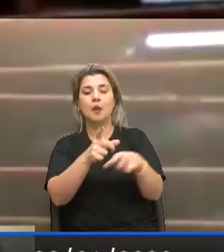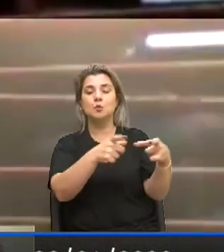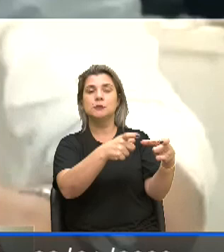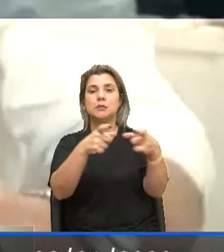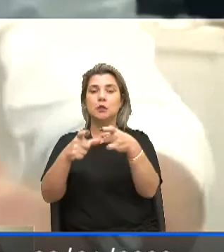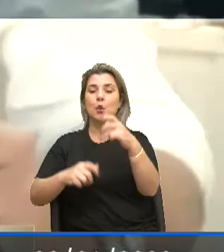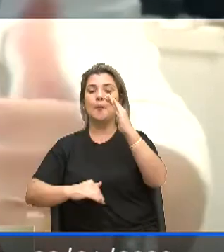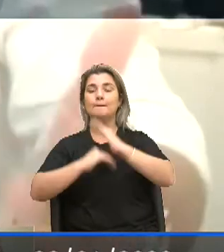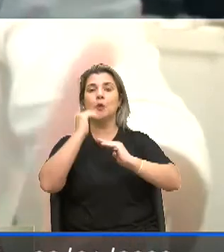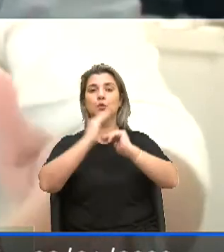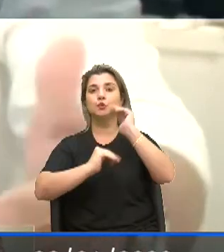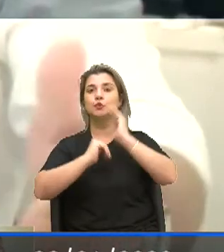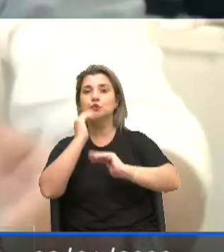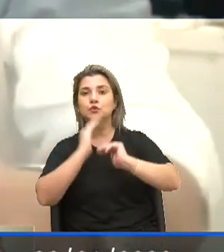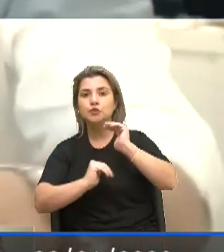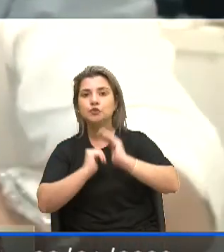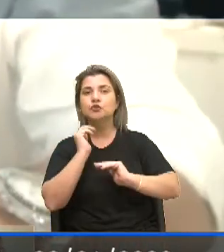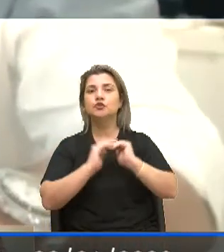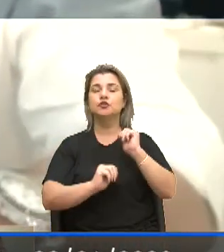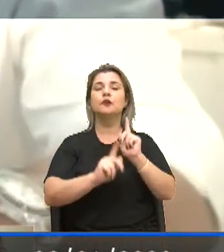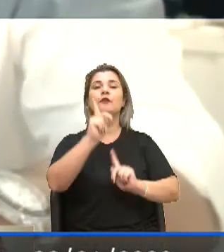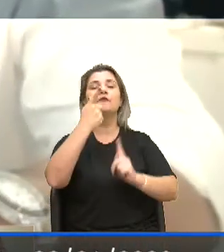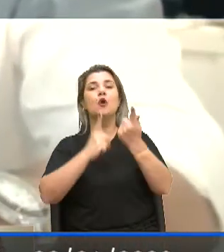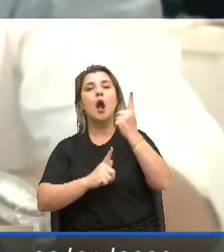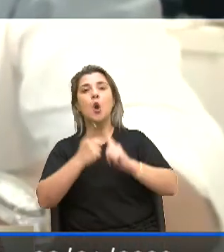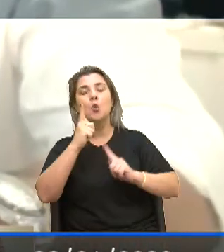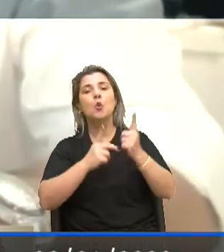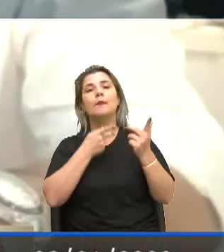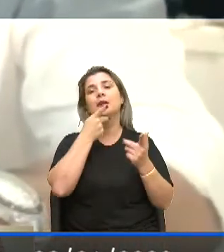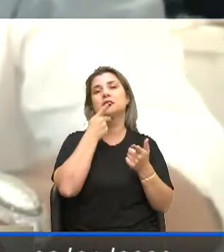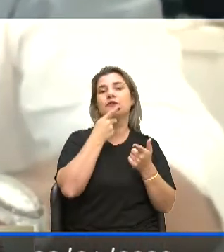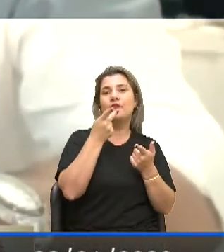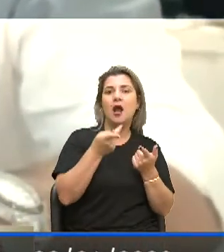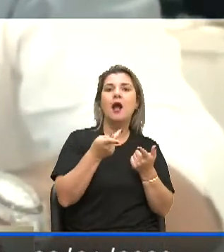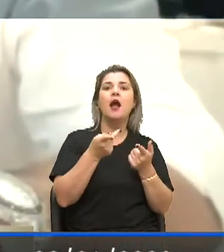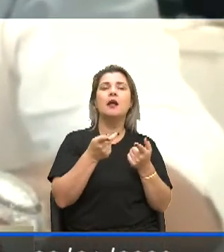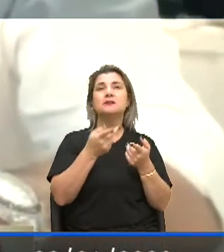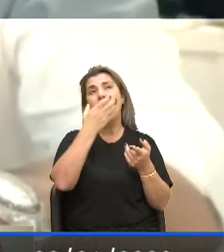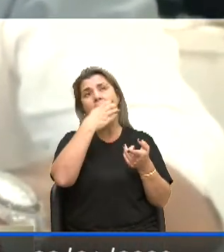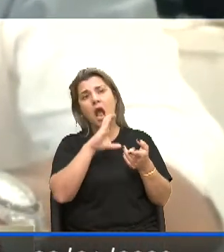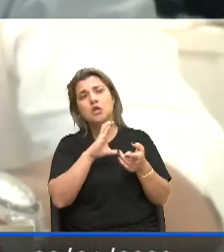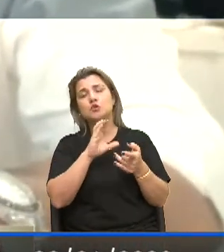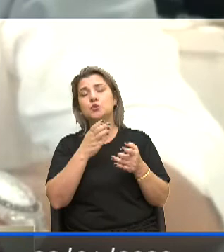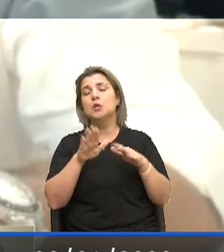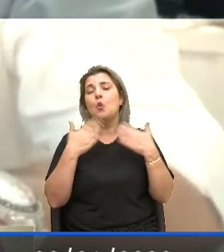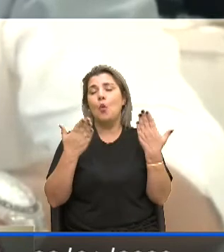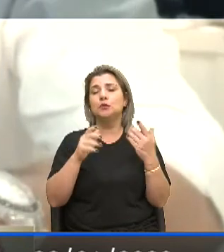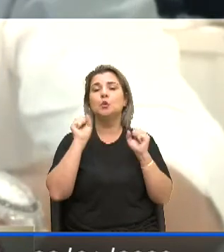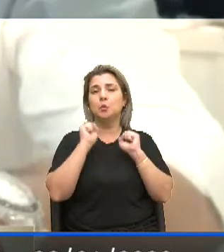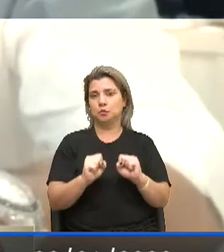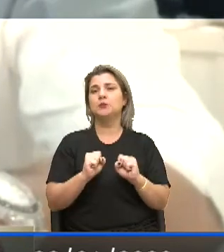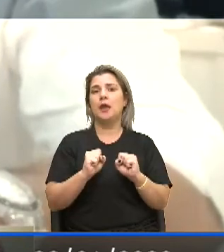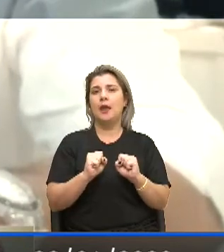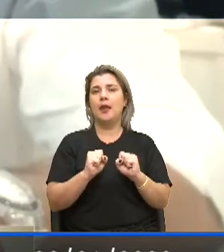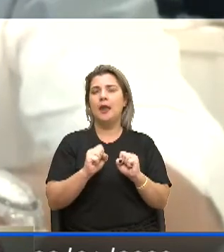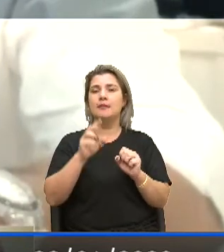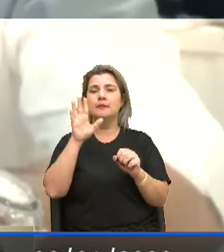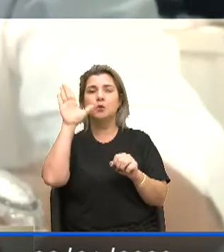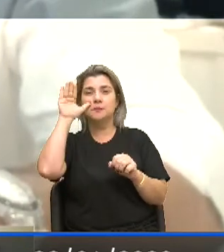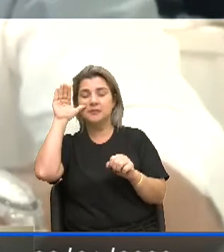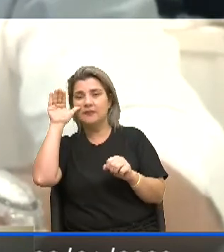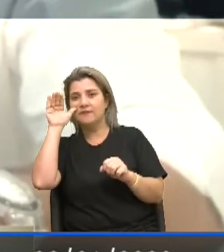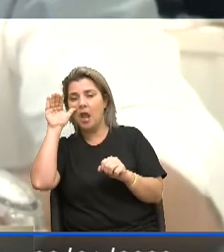tivemos, algumas contribuições e falas. Eu acho que quando puderem verificar dentro da portaria, poderão